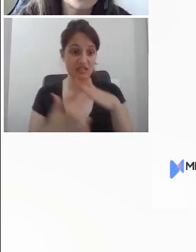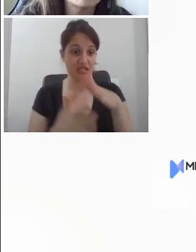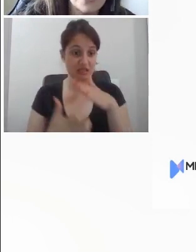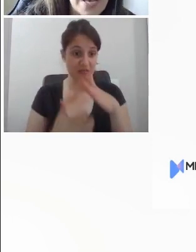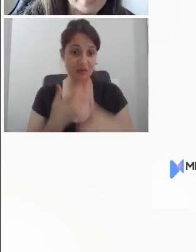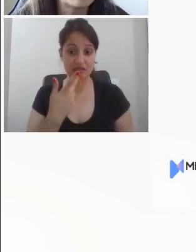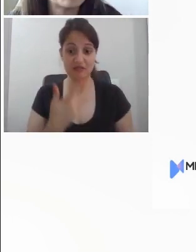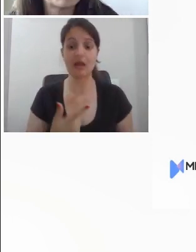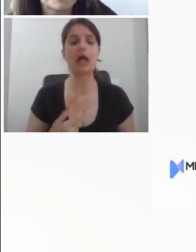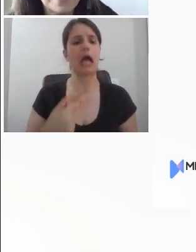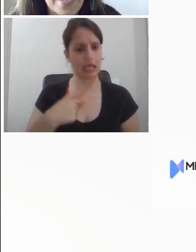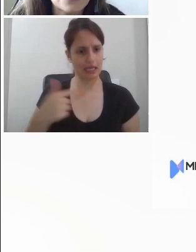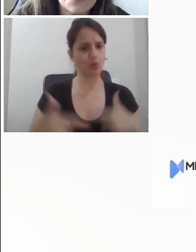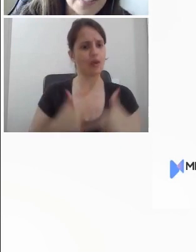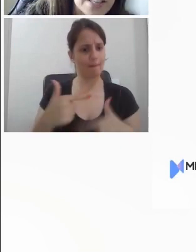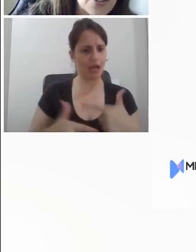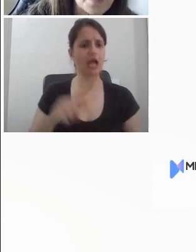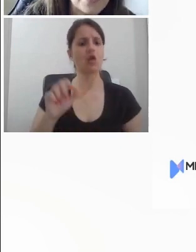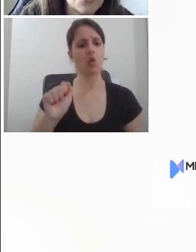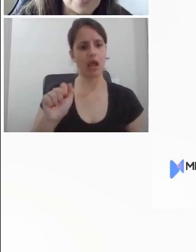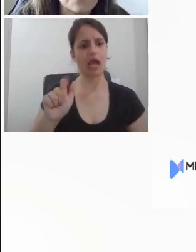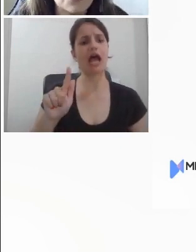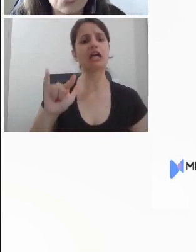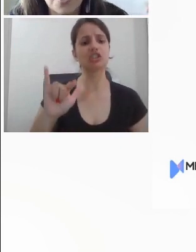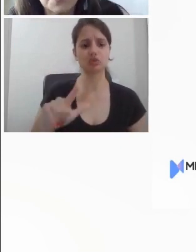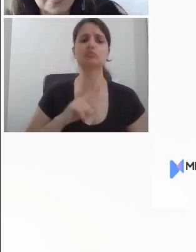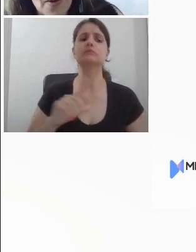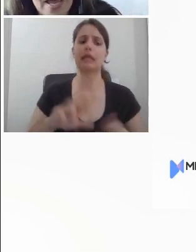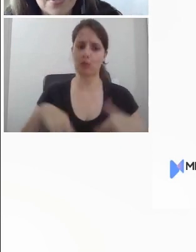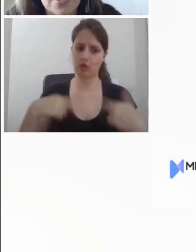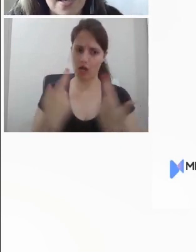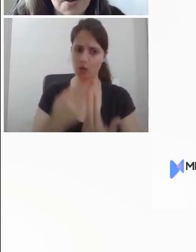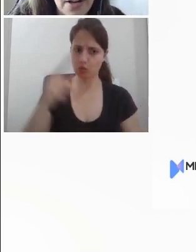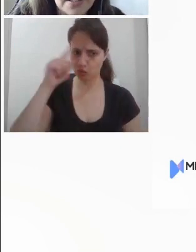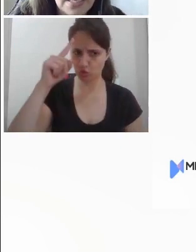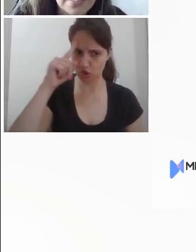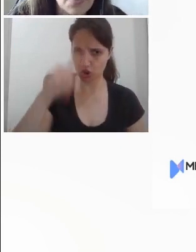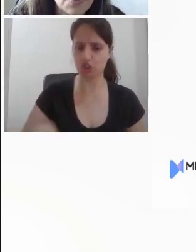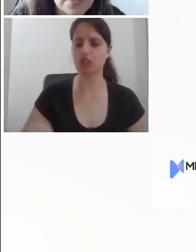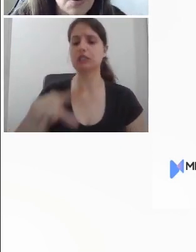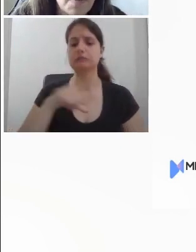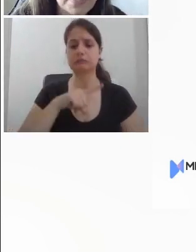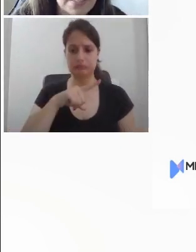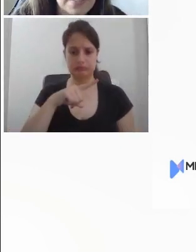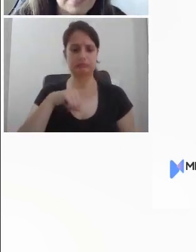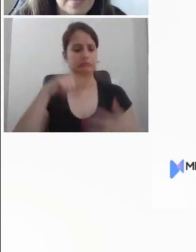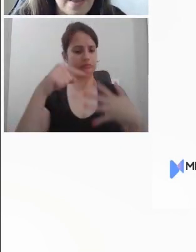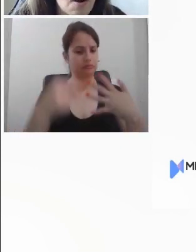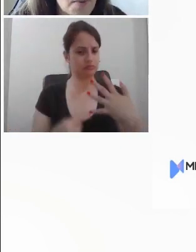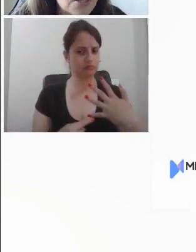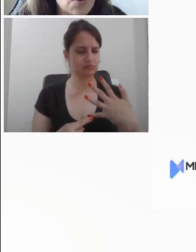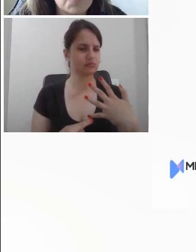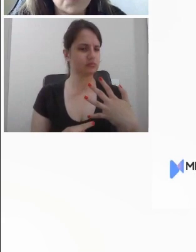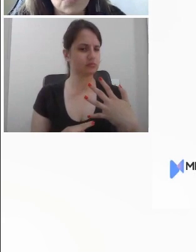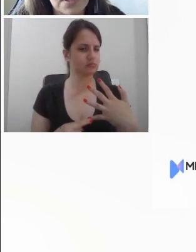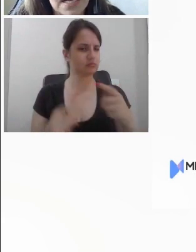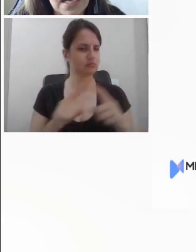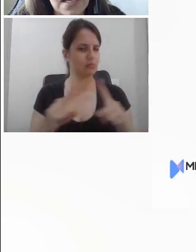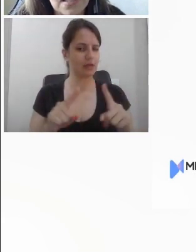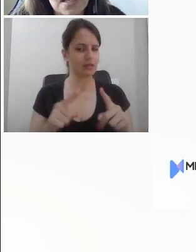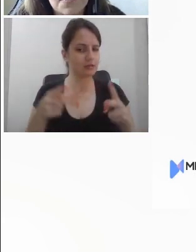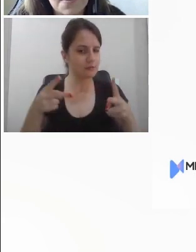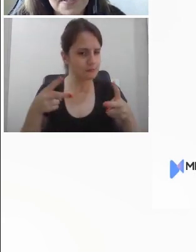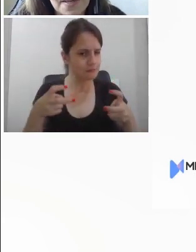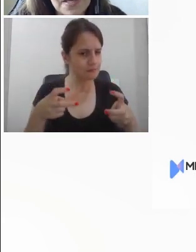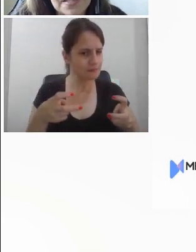gente tem reunião diária a gente faz retrospectiva a gente tem um Squad aqui agora e aí quando você começa a entender realmente como funciona